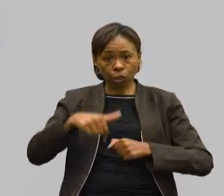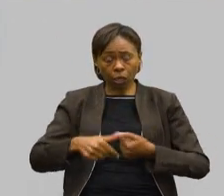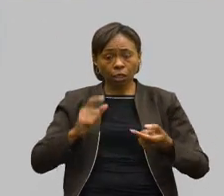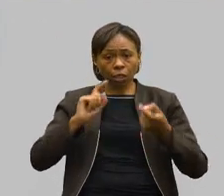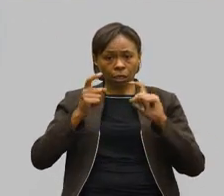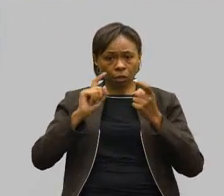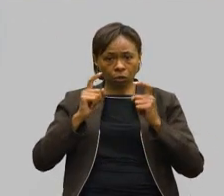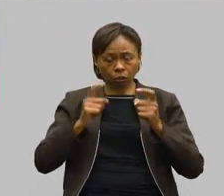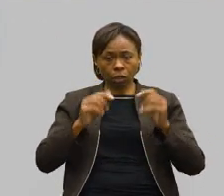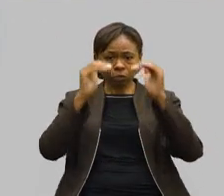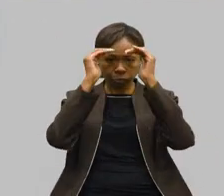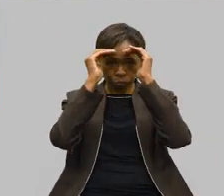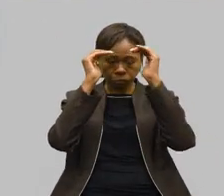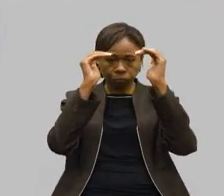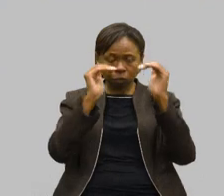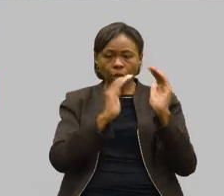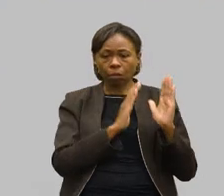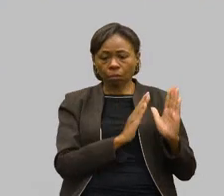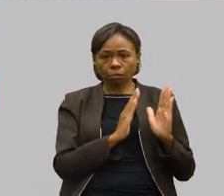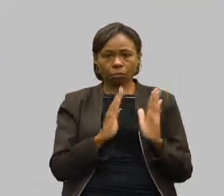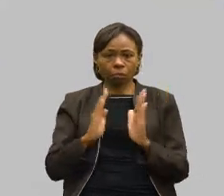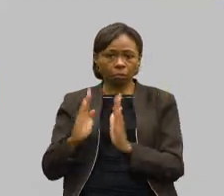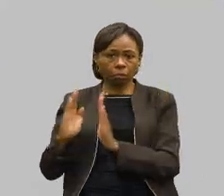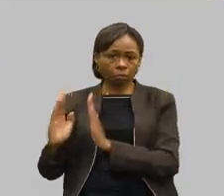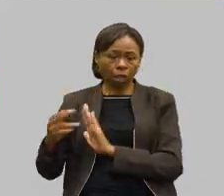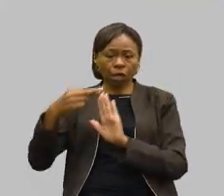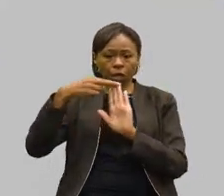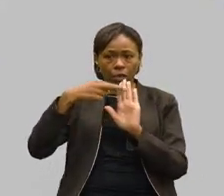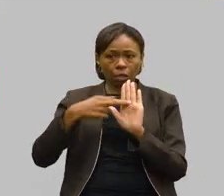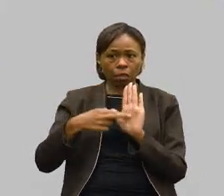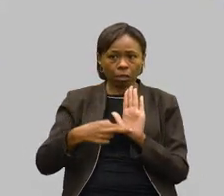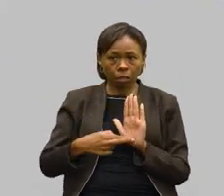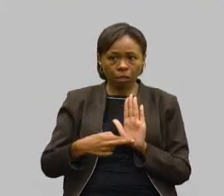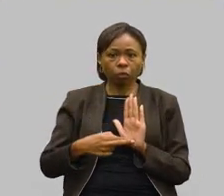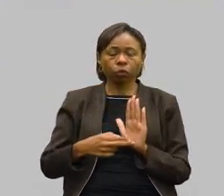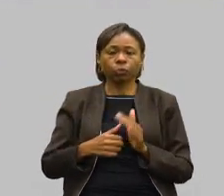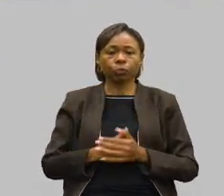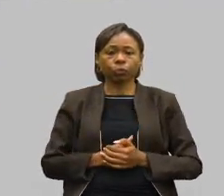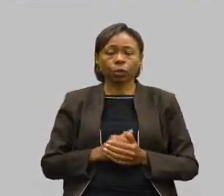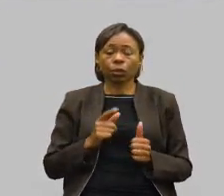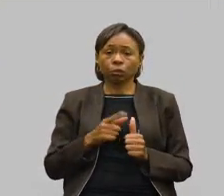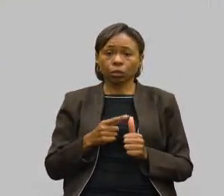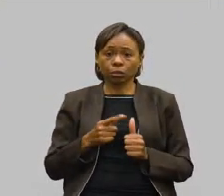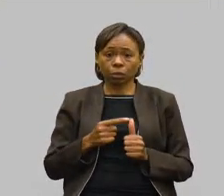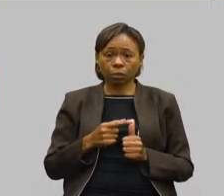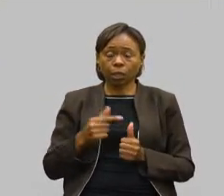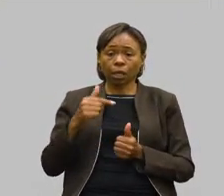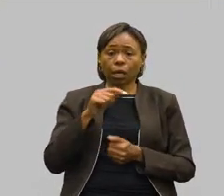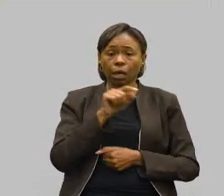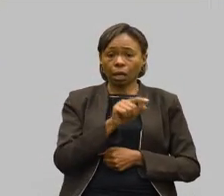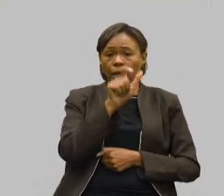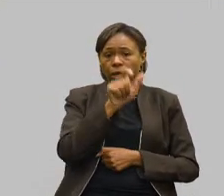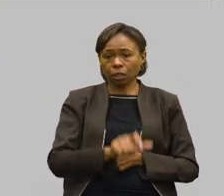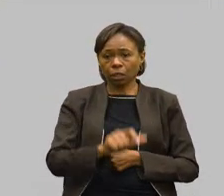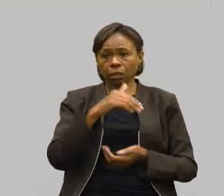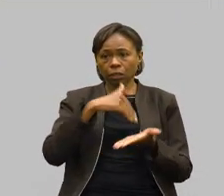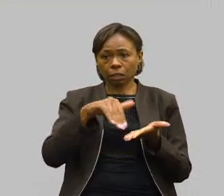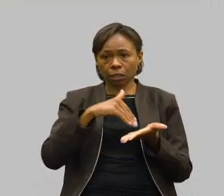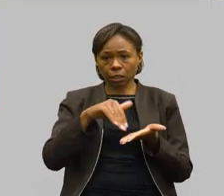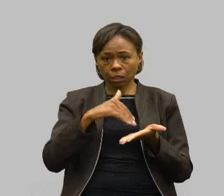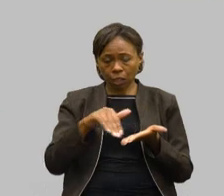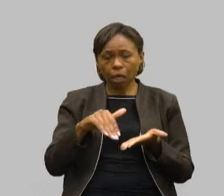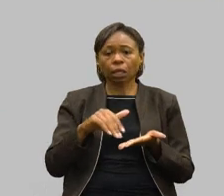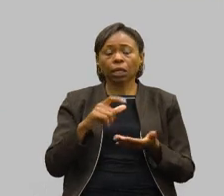obedecerão as seguintes normas e procedimentos. 1. A secretária de Estado e Desenvolvimento Social